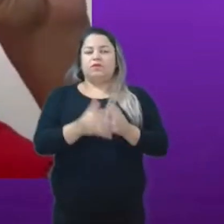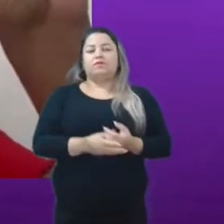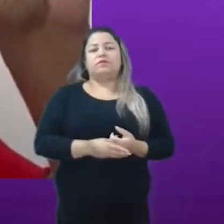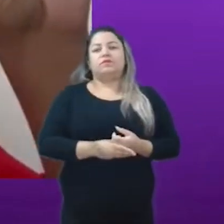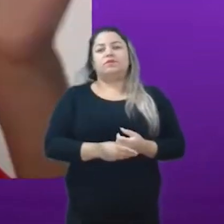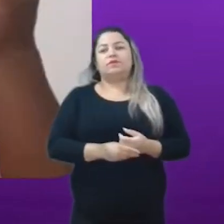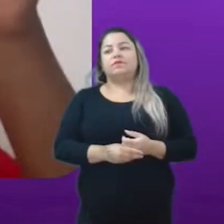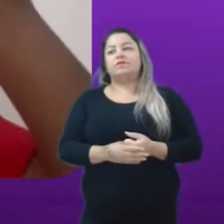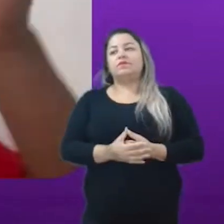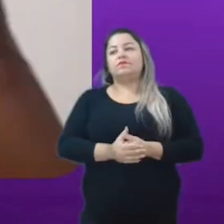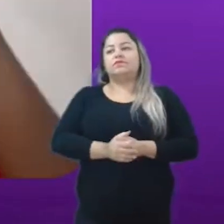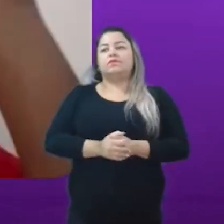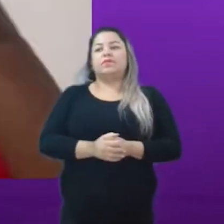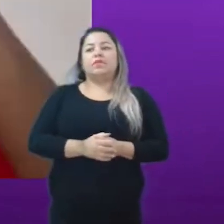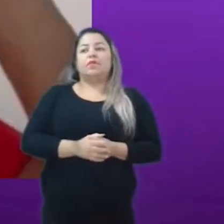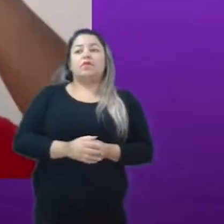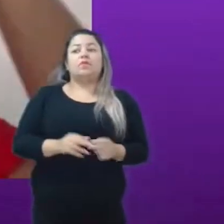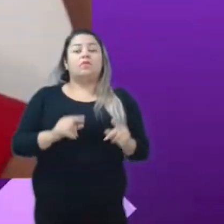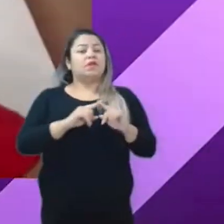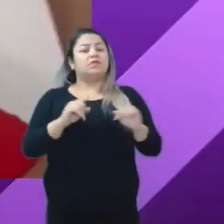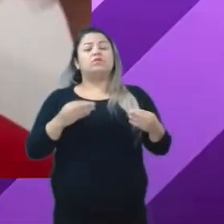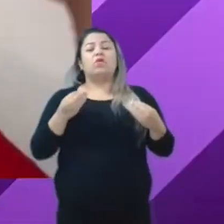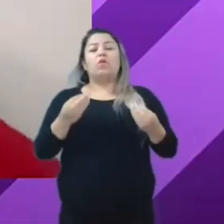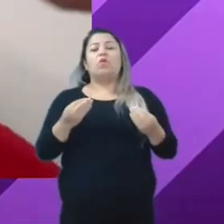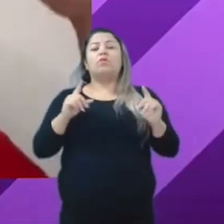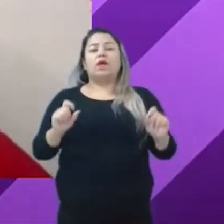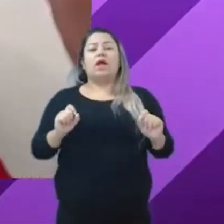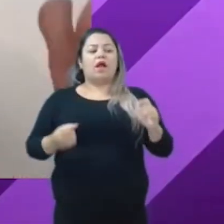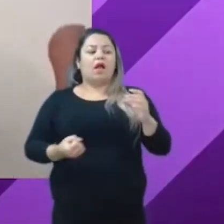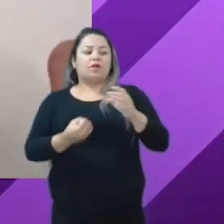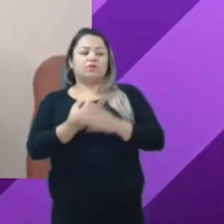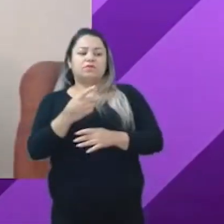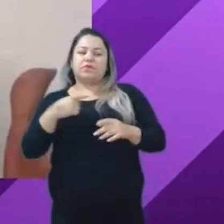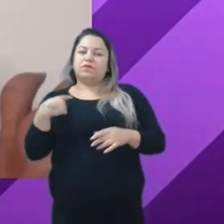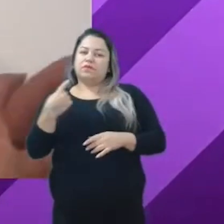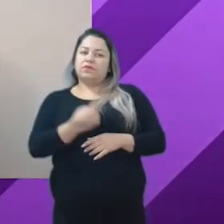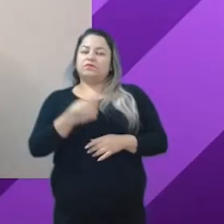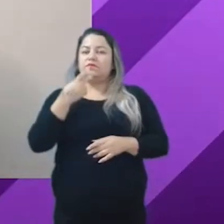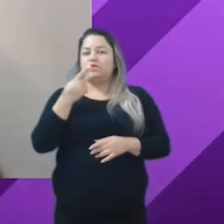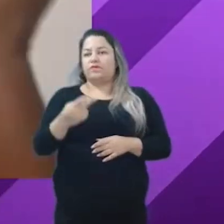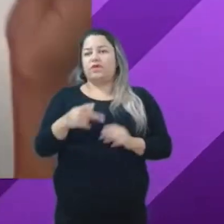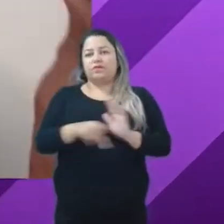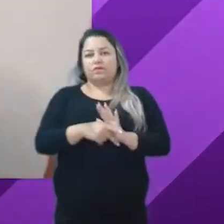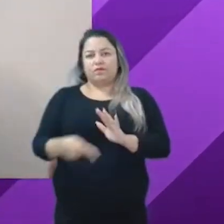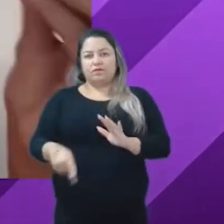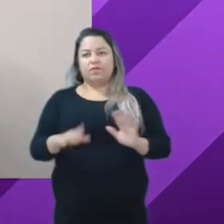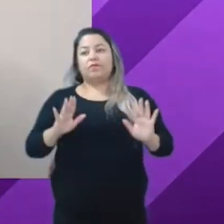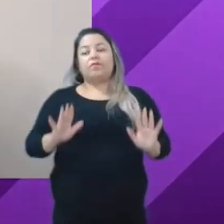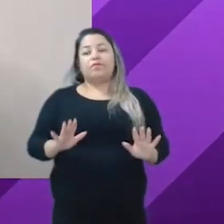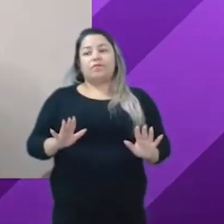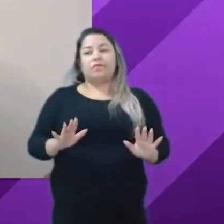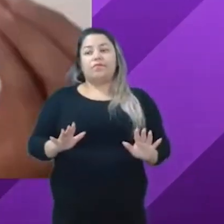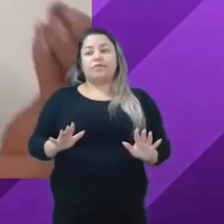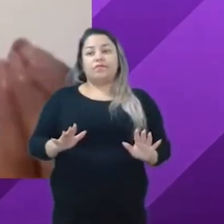Mas como é que a gente começa a hackear isso e trazer as nossas narrativas, né? E é Entre Rio e